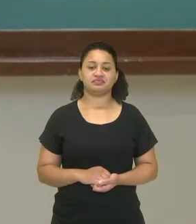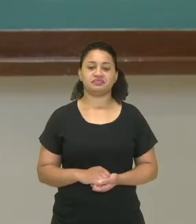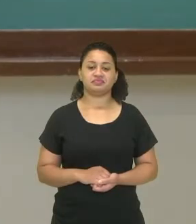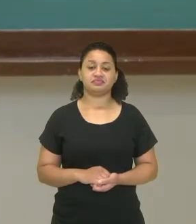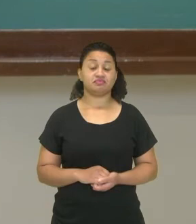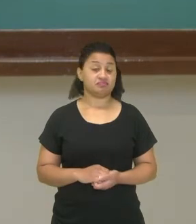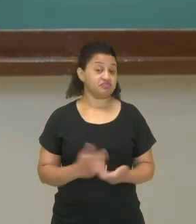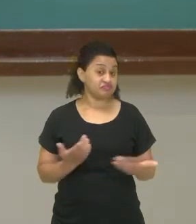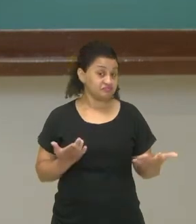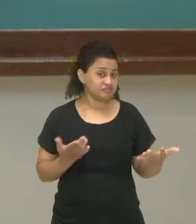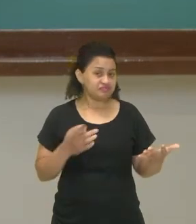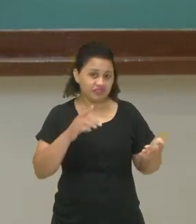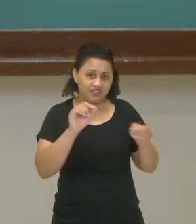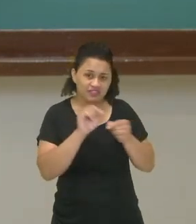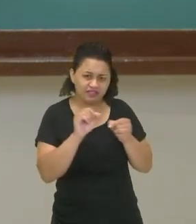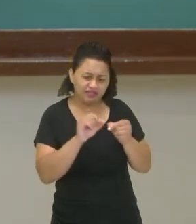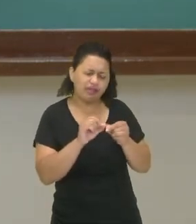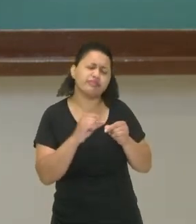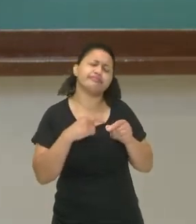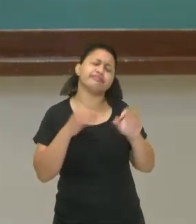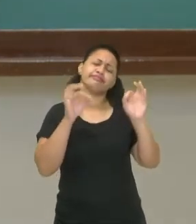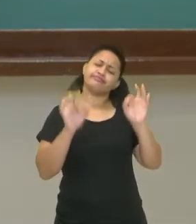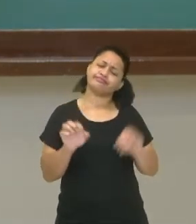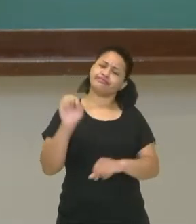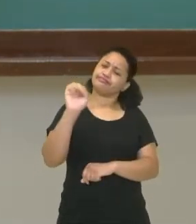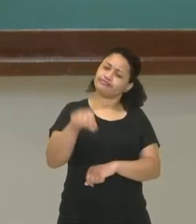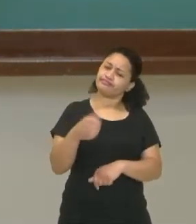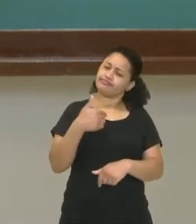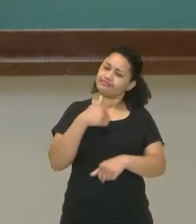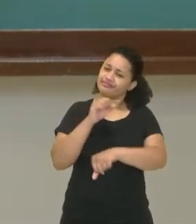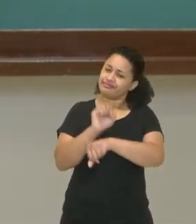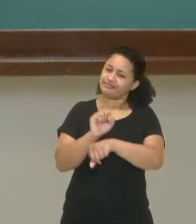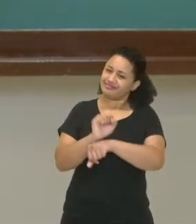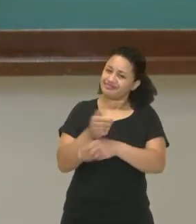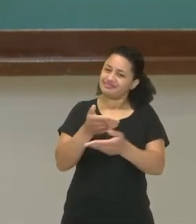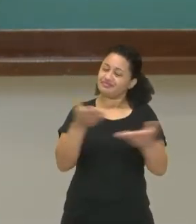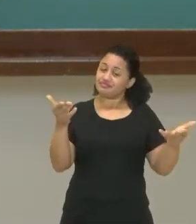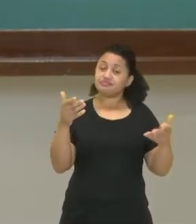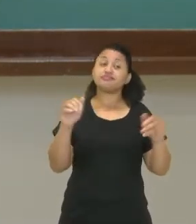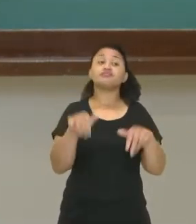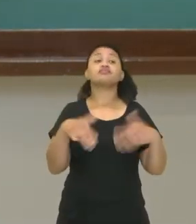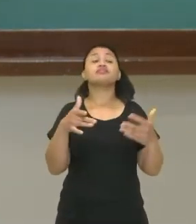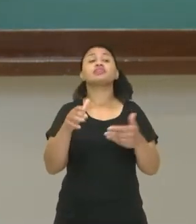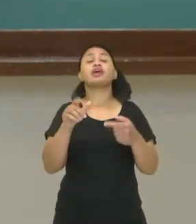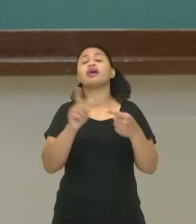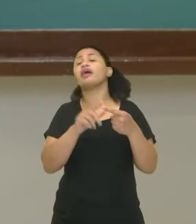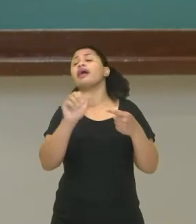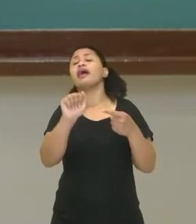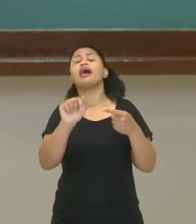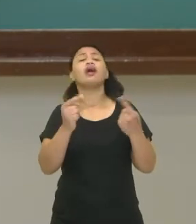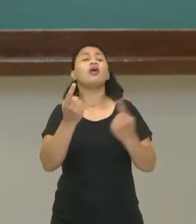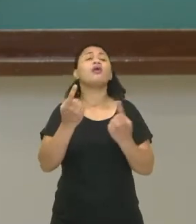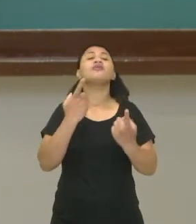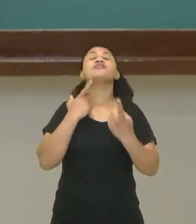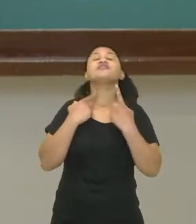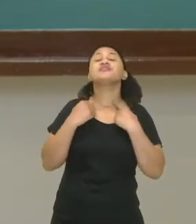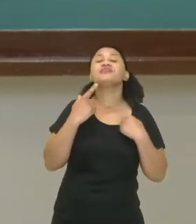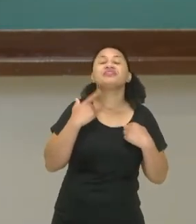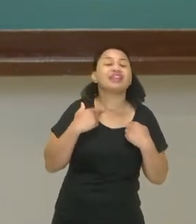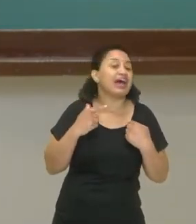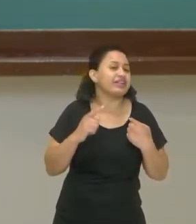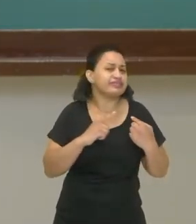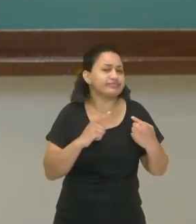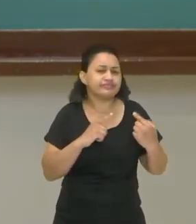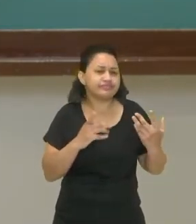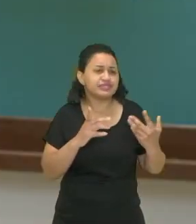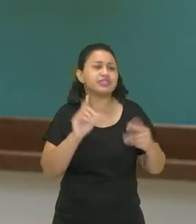Fez aí? Claro, eu estava te aguardando aqui. Então, na letra A, eu quero saber que desejos, né? Então, o desejo